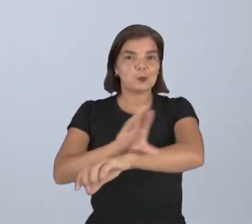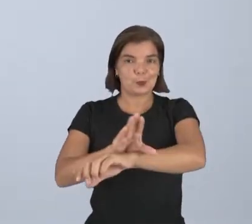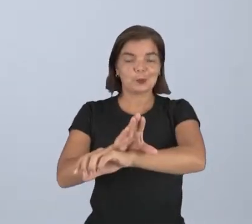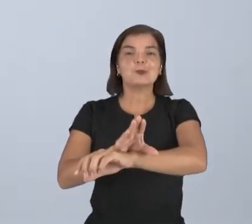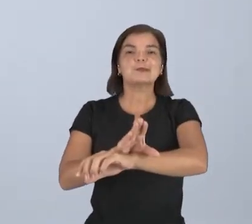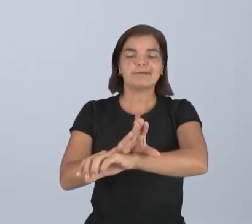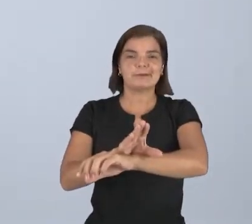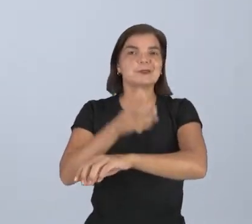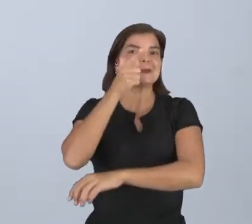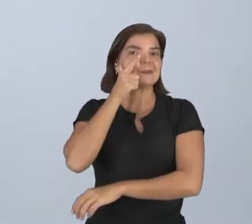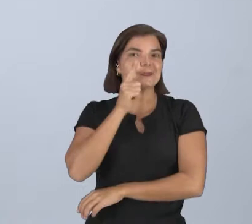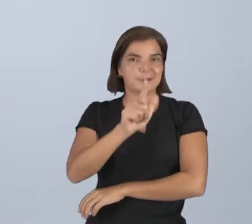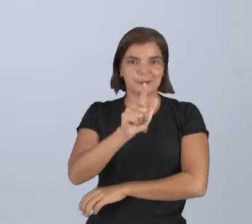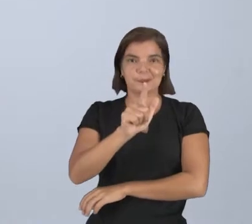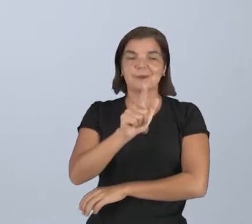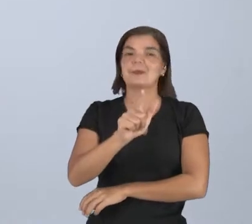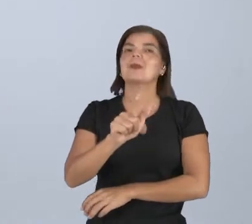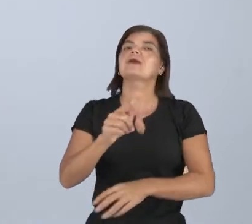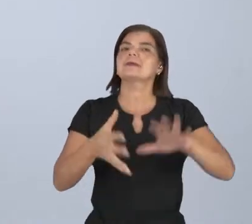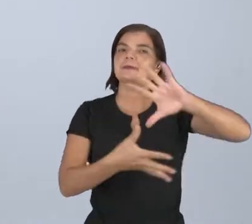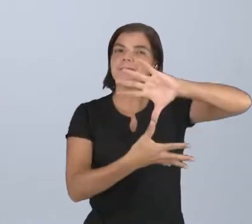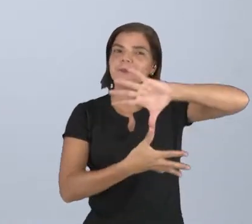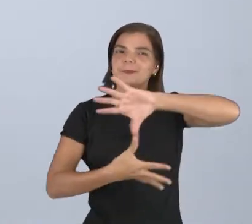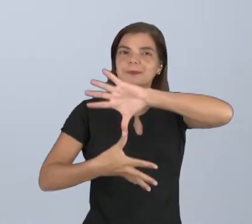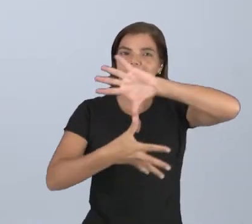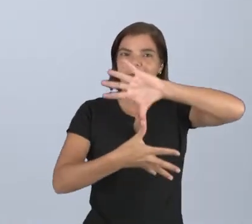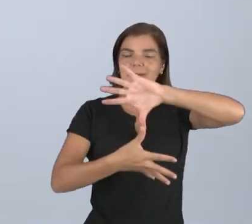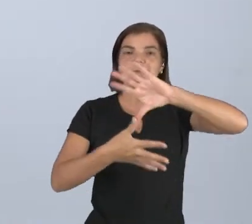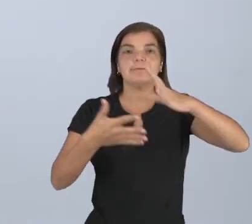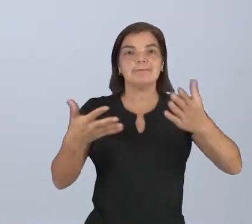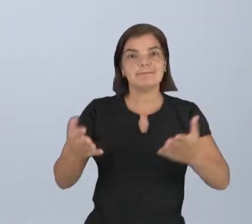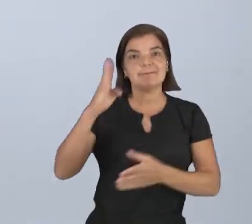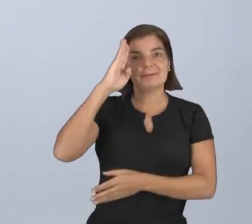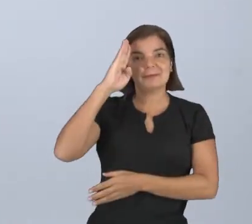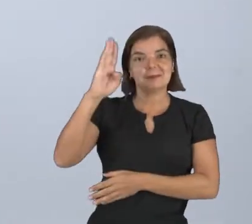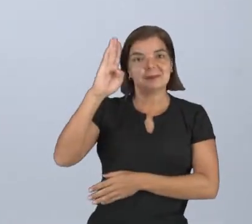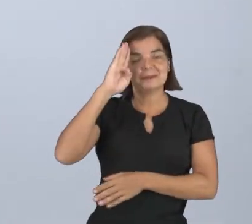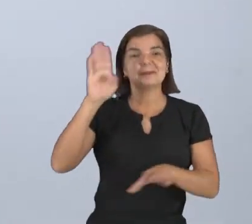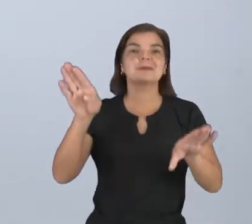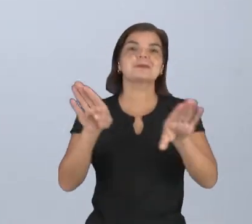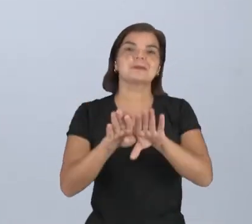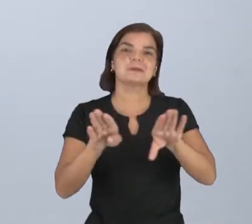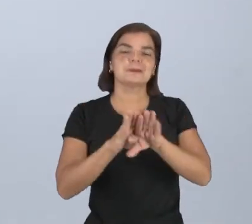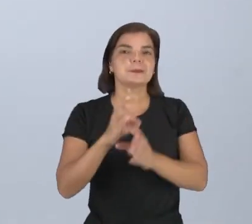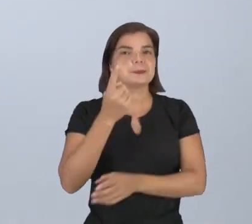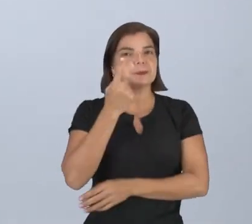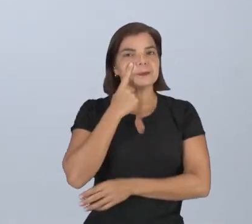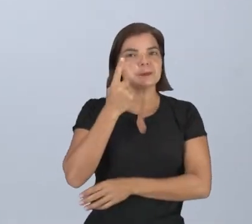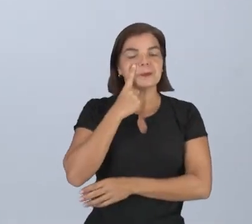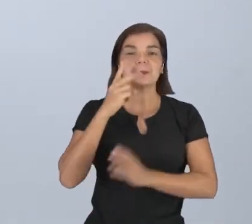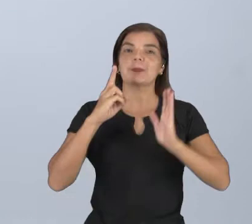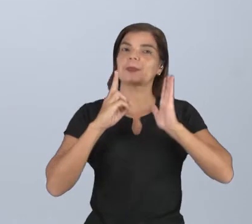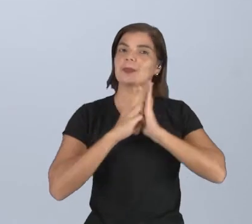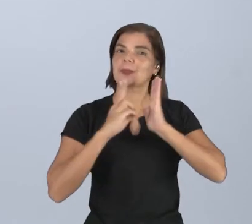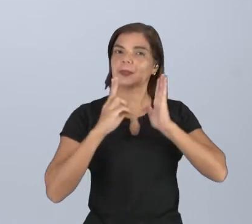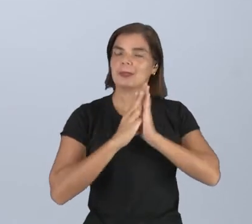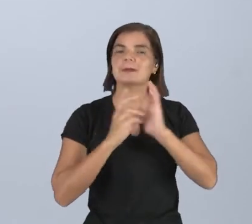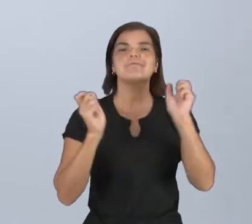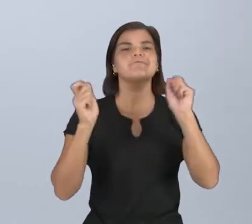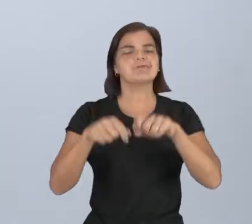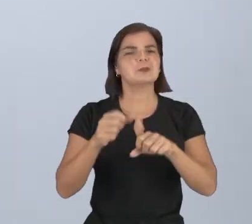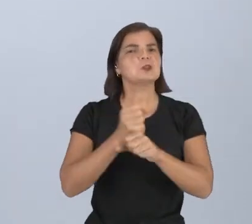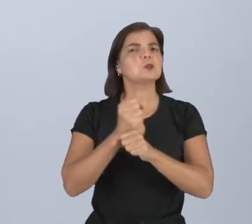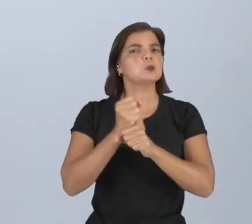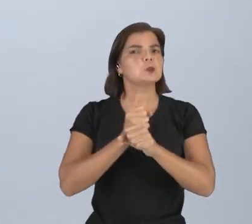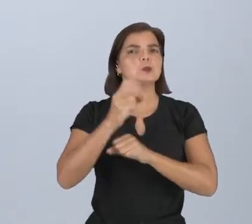né? Dessa conquista que se tem da América, tá bom, pessoal? E principalmente aí na visão dos indígenas, né? Que por